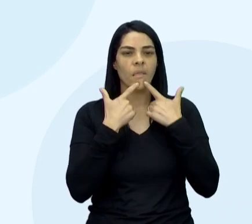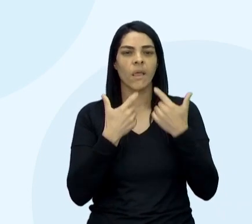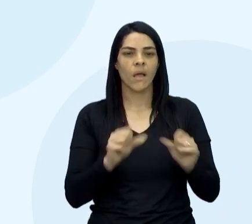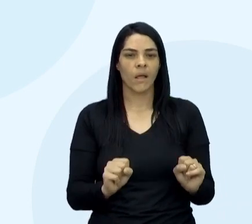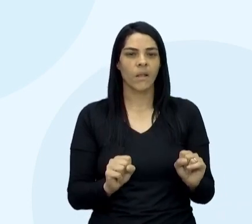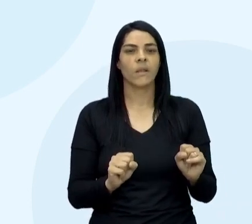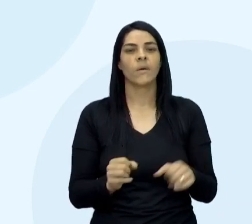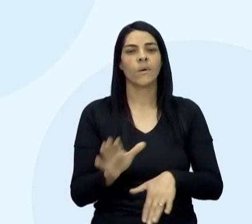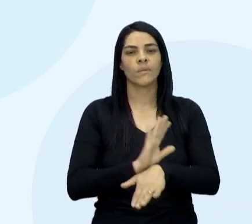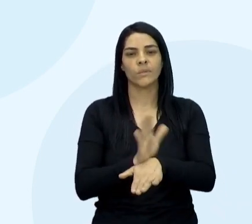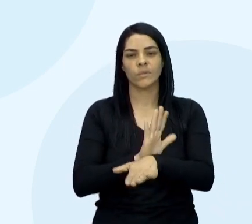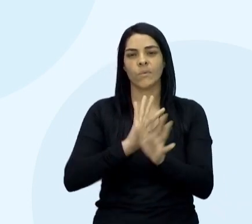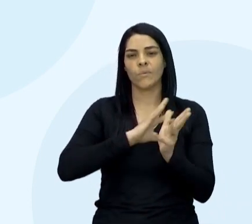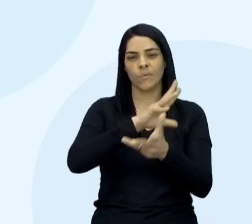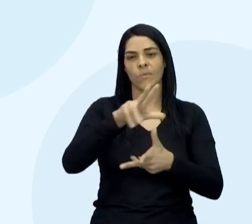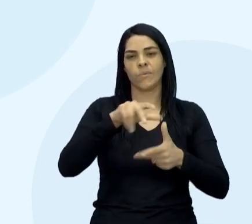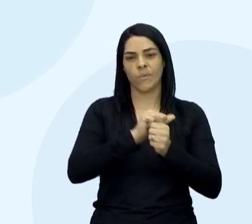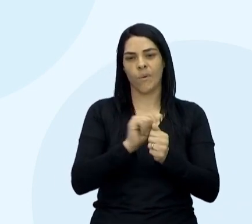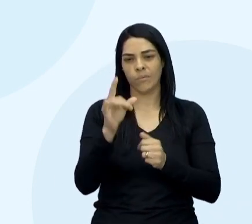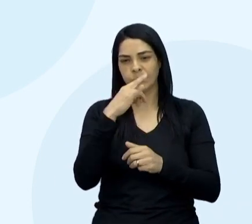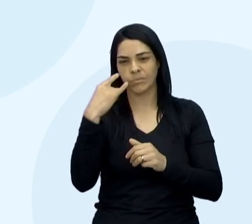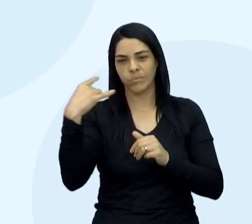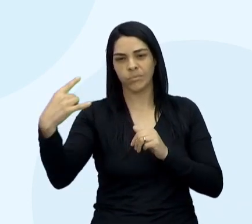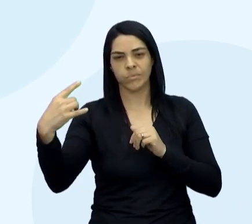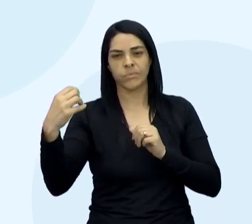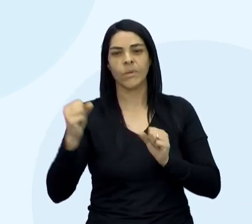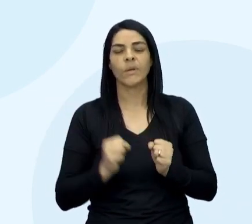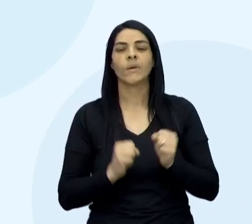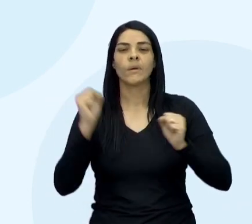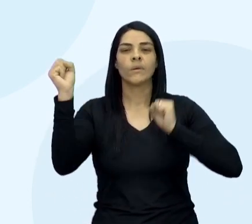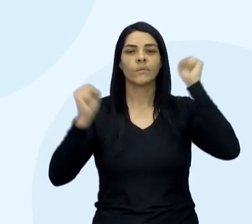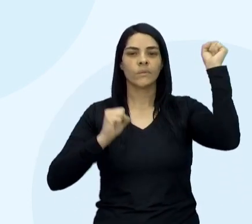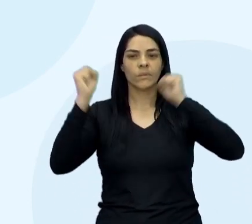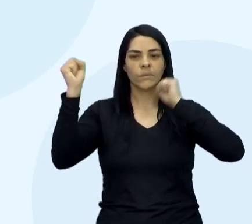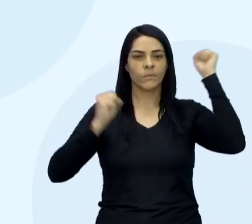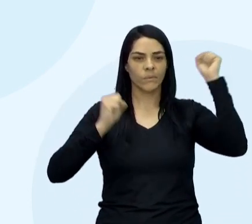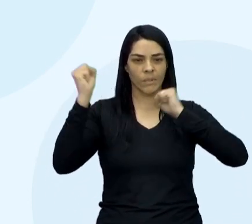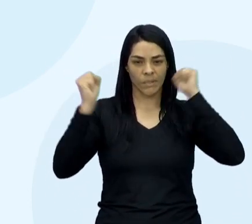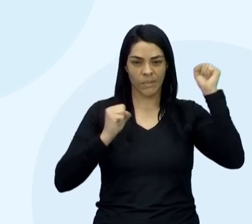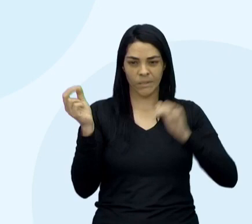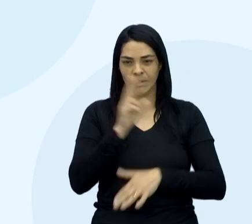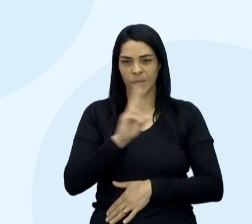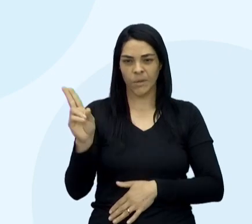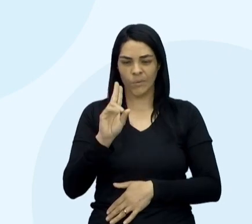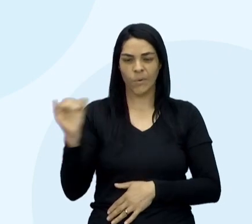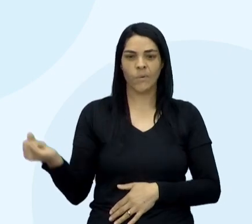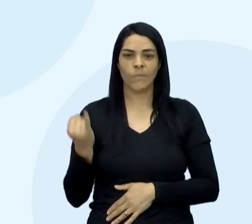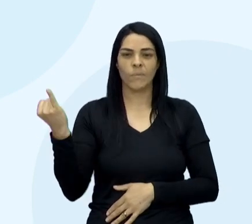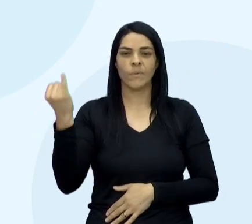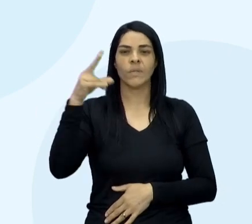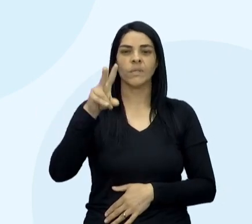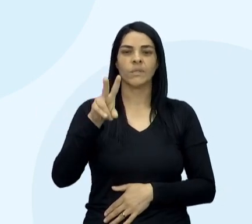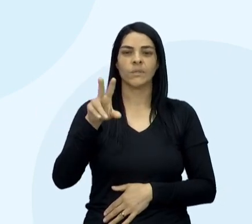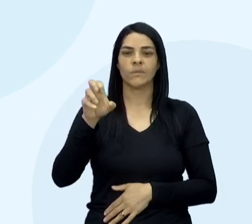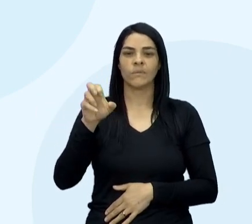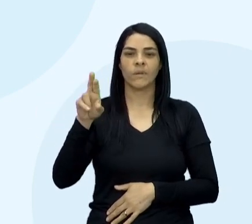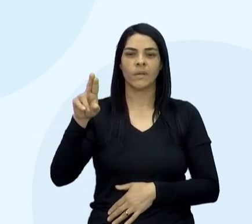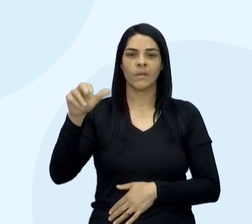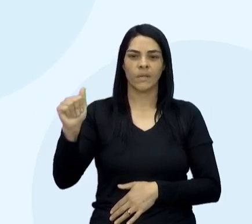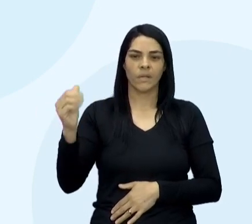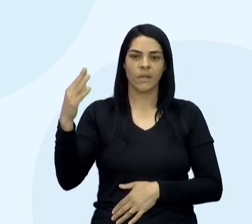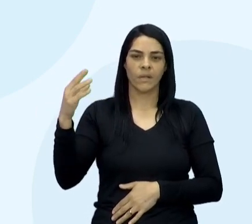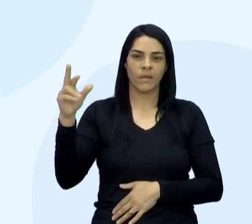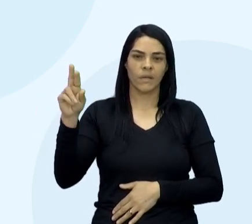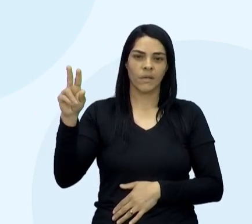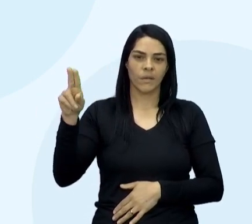ao engenheiro Franco Zampari na Veracruz. E esse é um nome importante, porque a Veracruz, né, foi um estúdio brasileiro